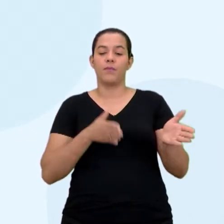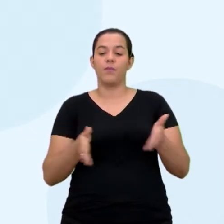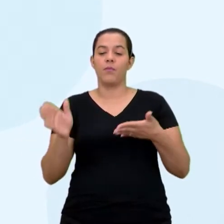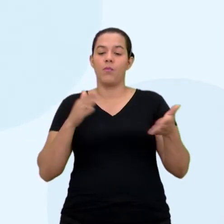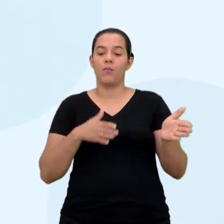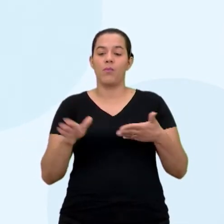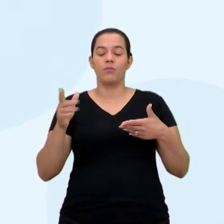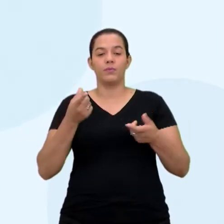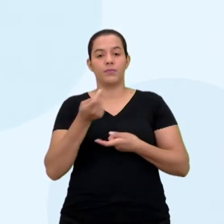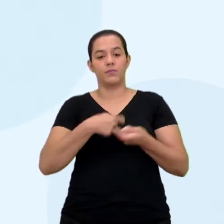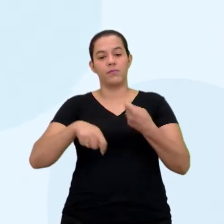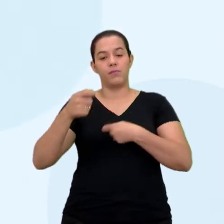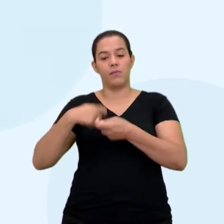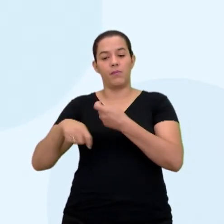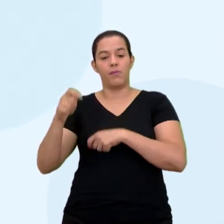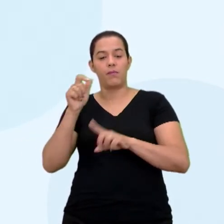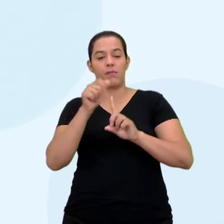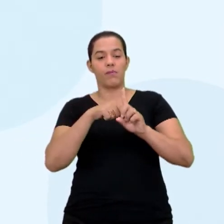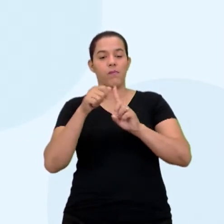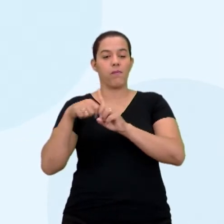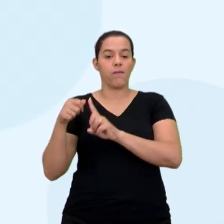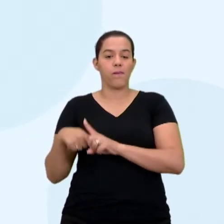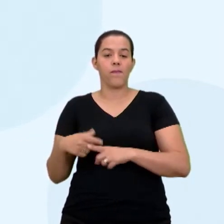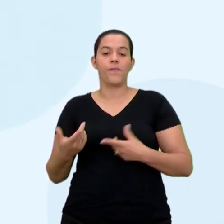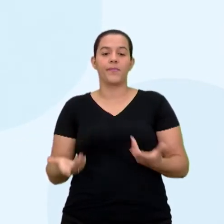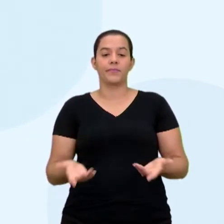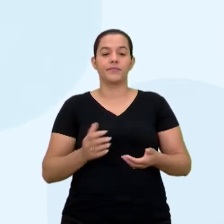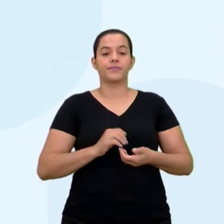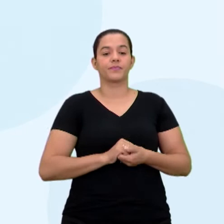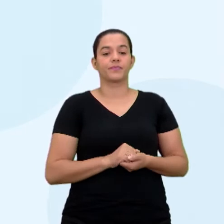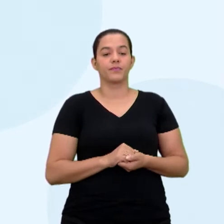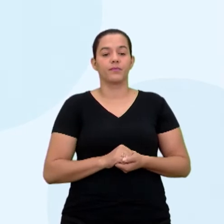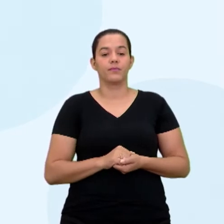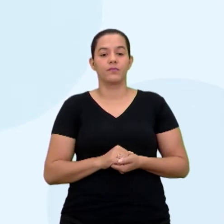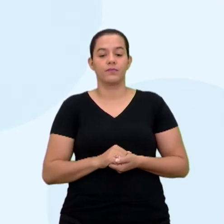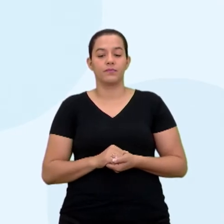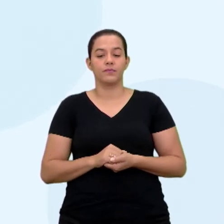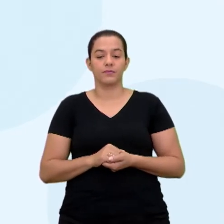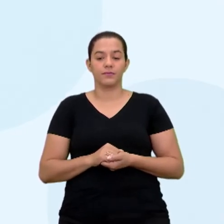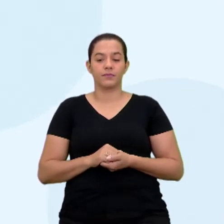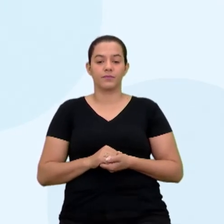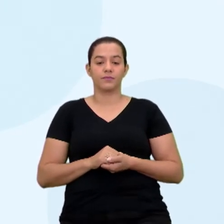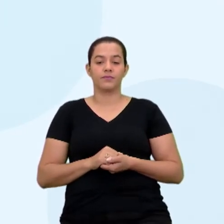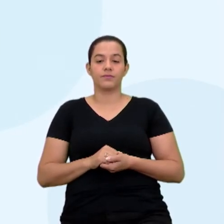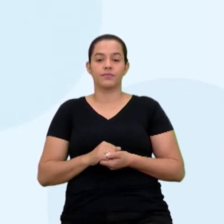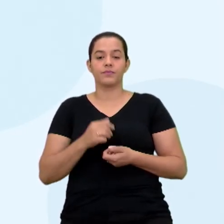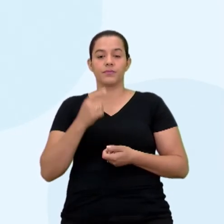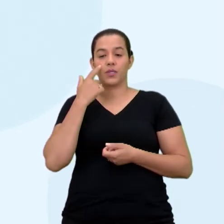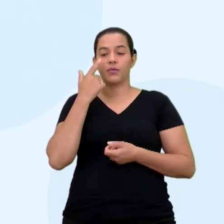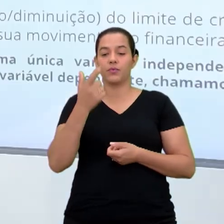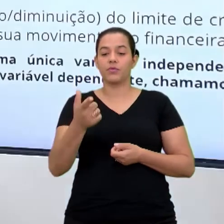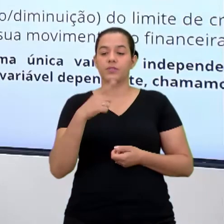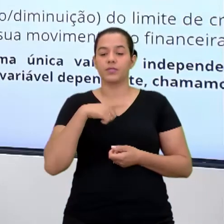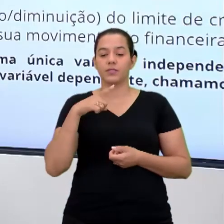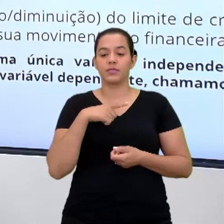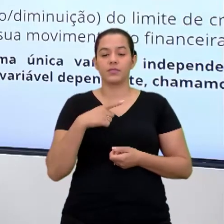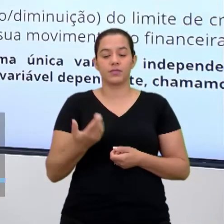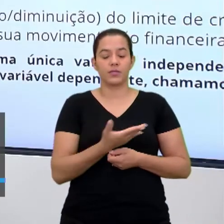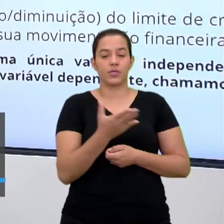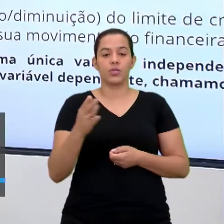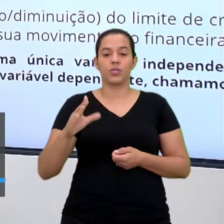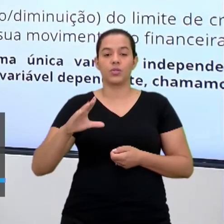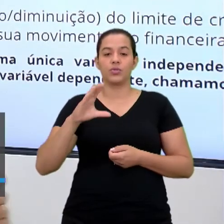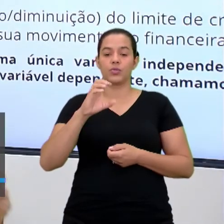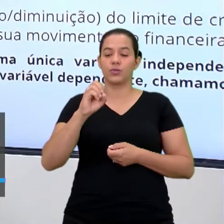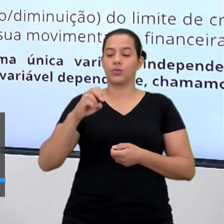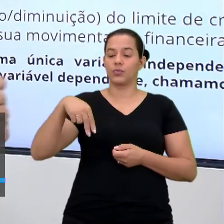movimentação financeira mensal, né? Já viram lá, vocês não, né? Quem tem conta corrente, né? De repente já